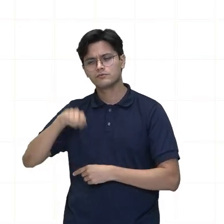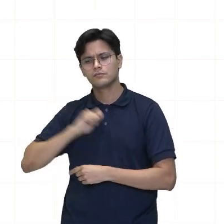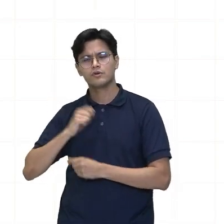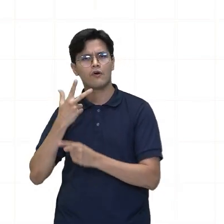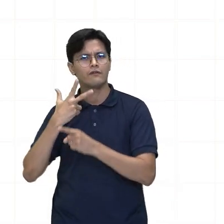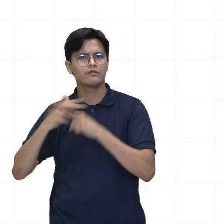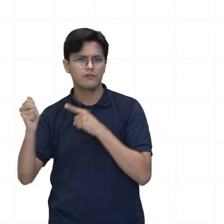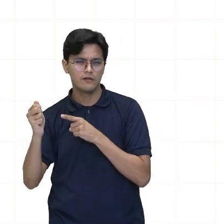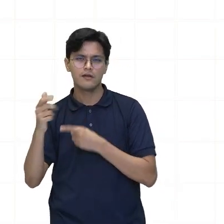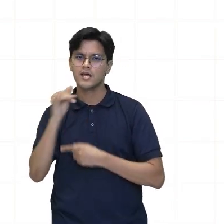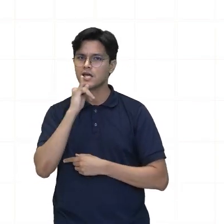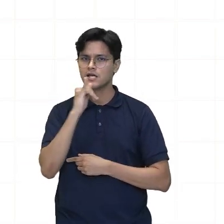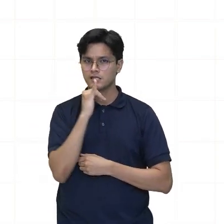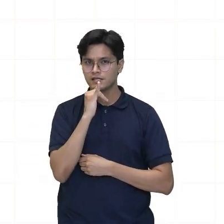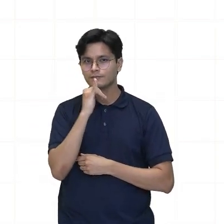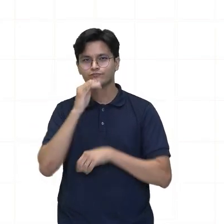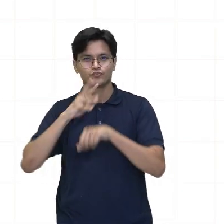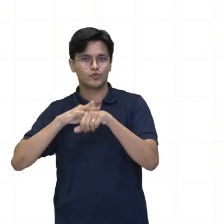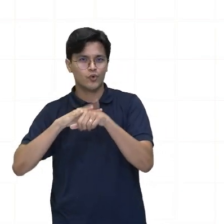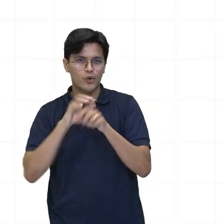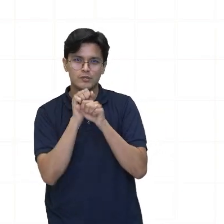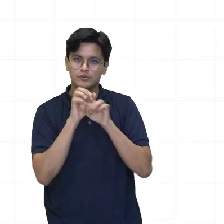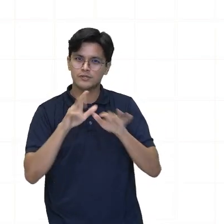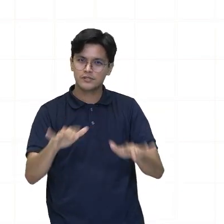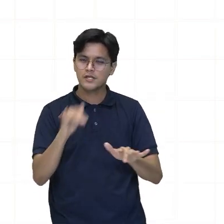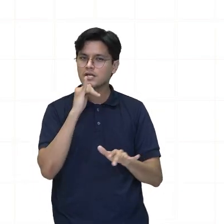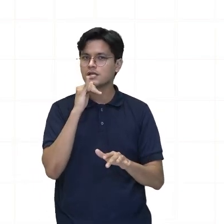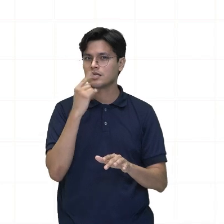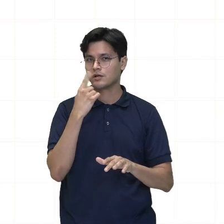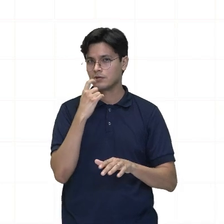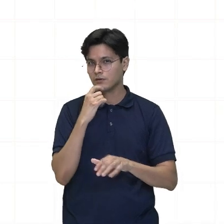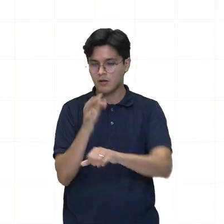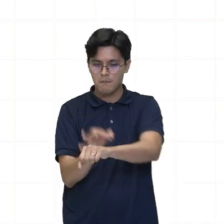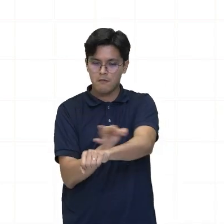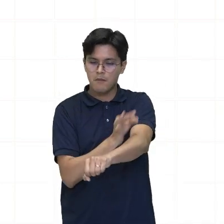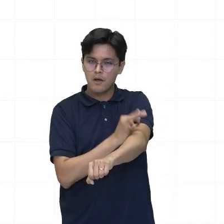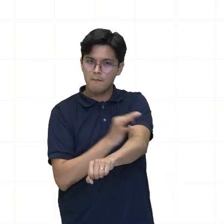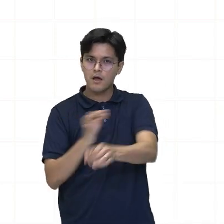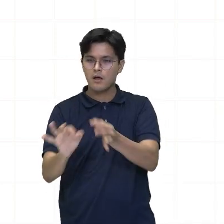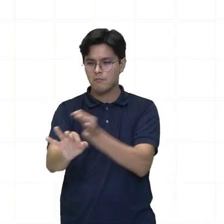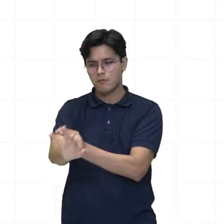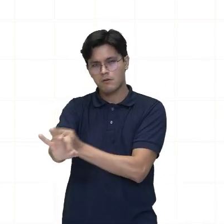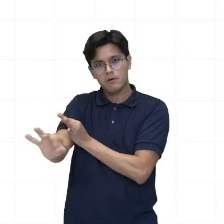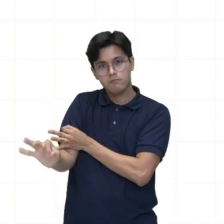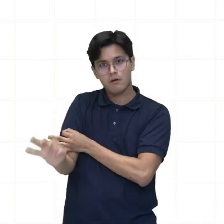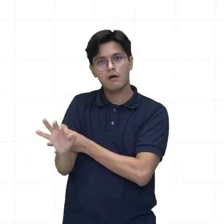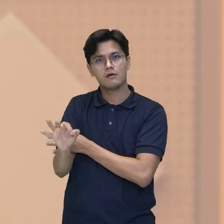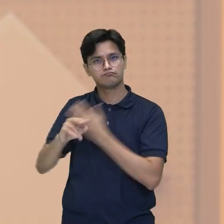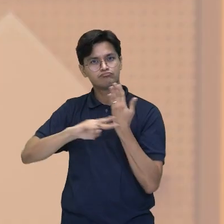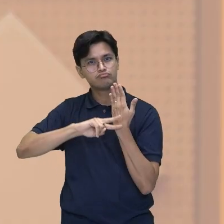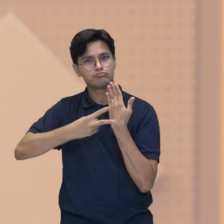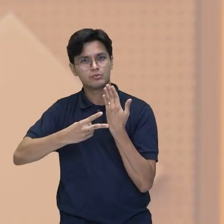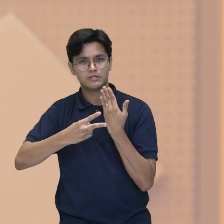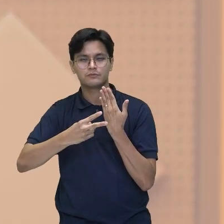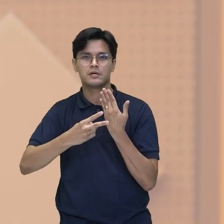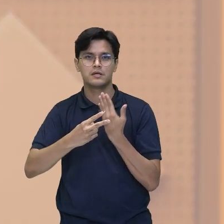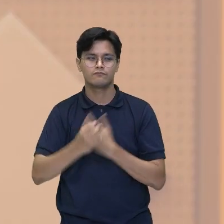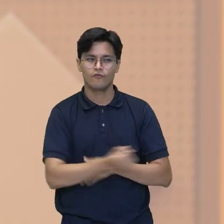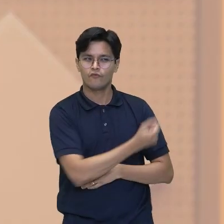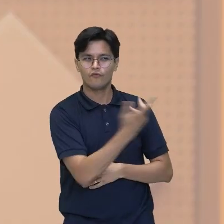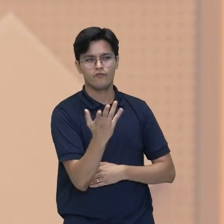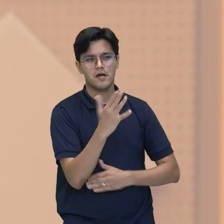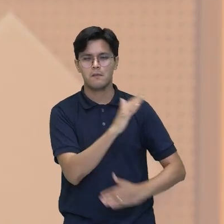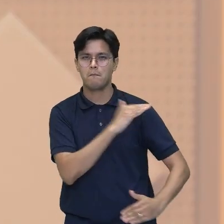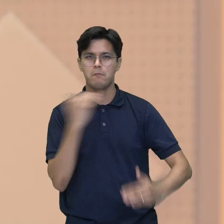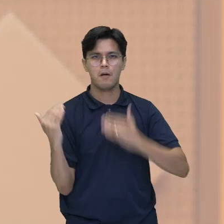as doenças, como a varíola. A varíola acabou ocasionando a morte de muitas